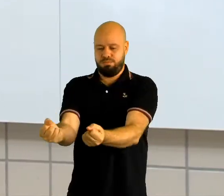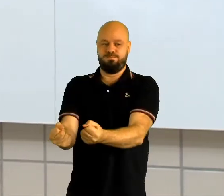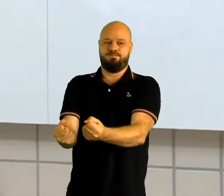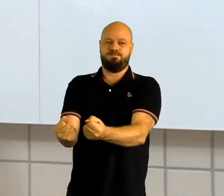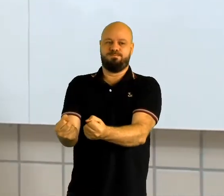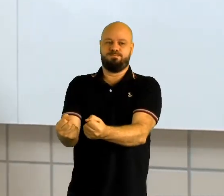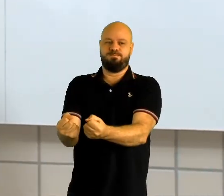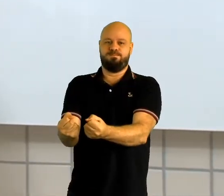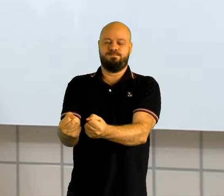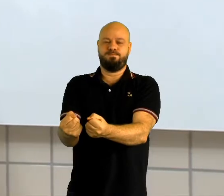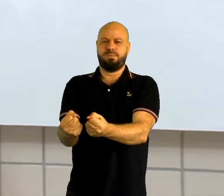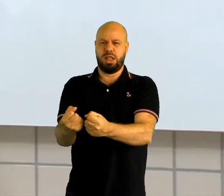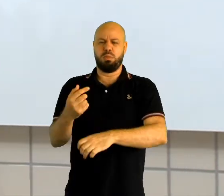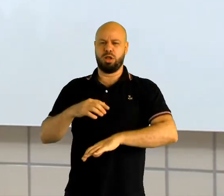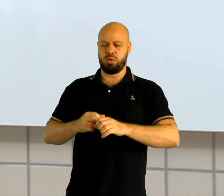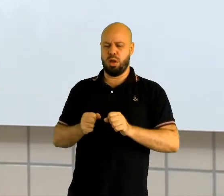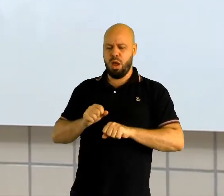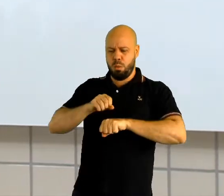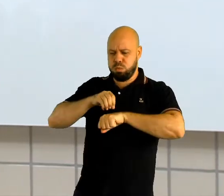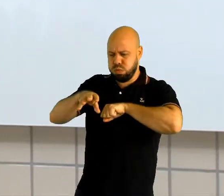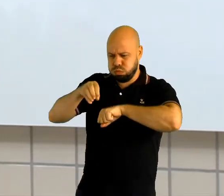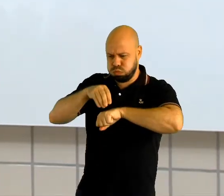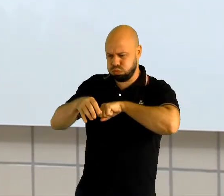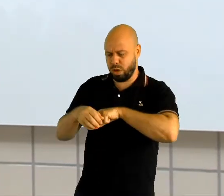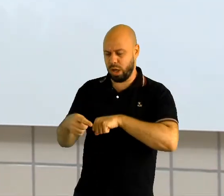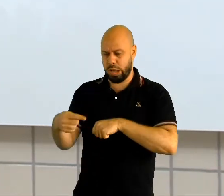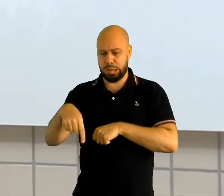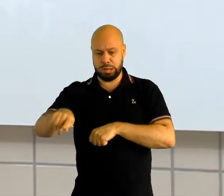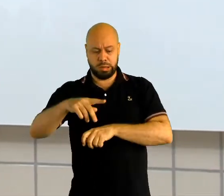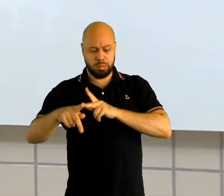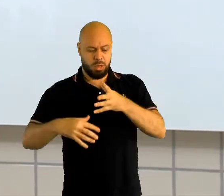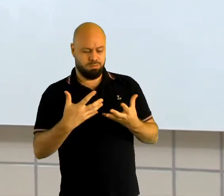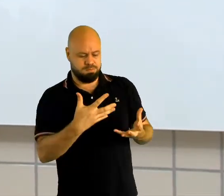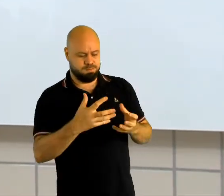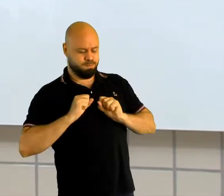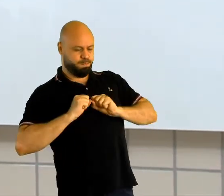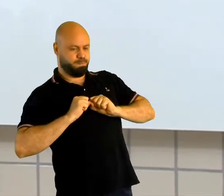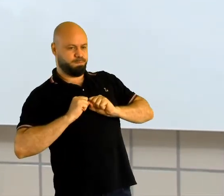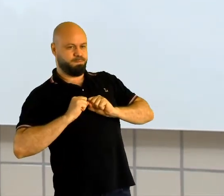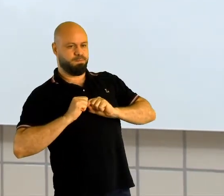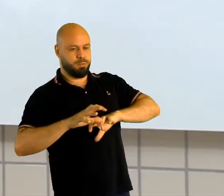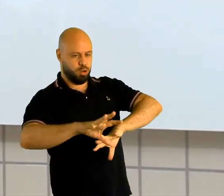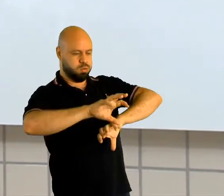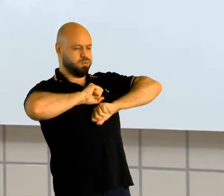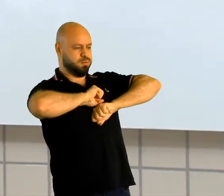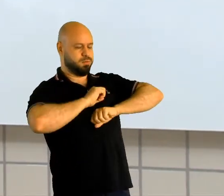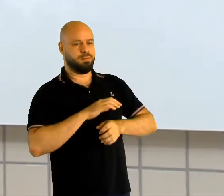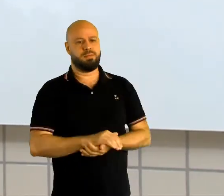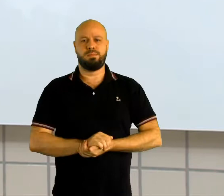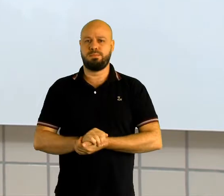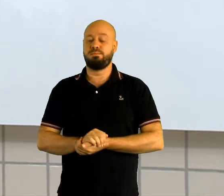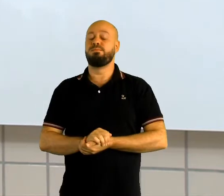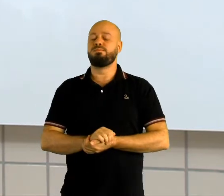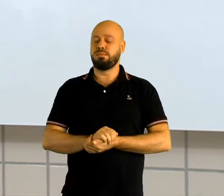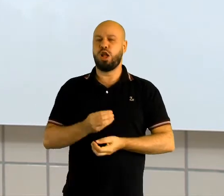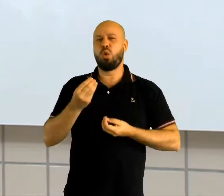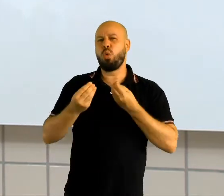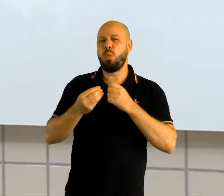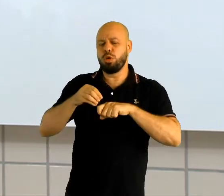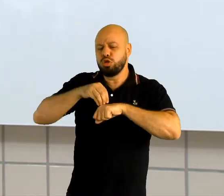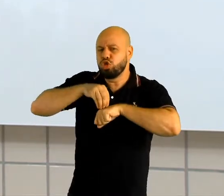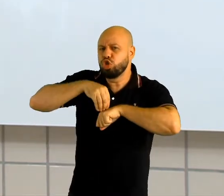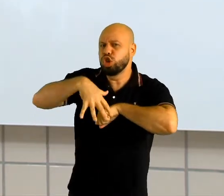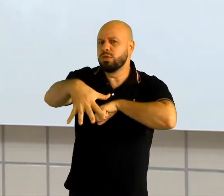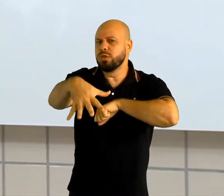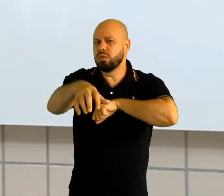aquele que domina, um dos principais objetivos dele é difundir a sua cultura. E a principal maneira de difundir a cultura